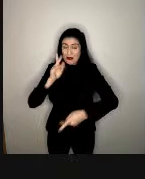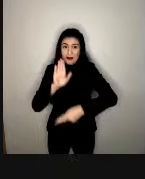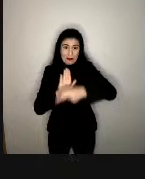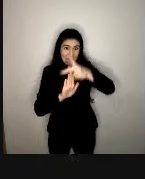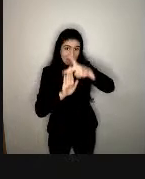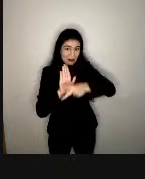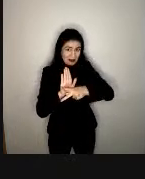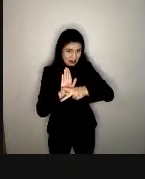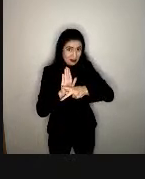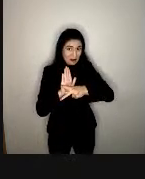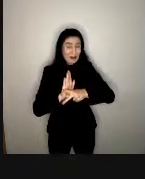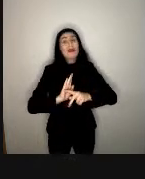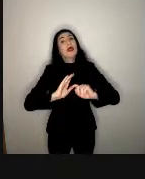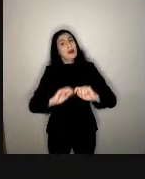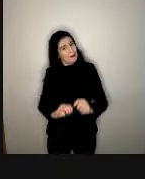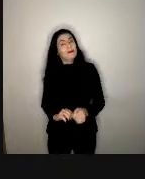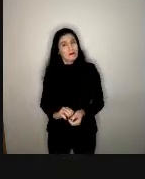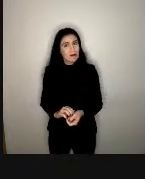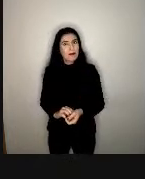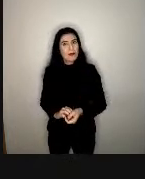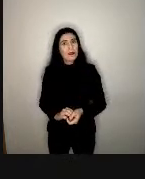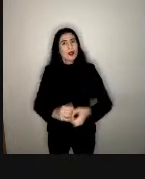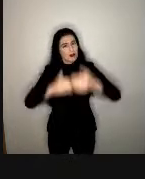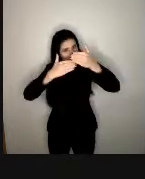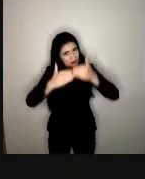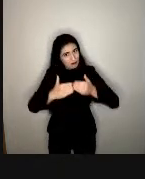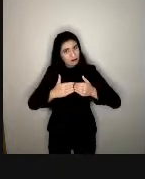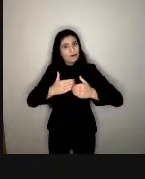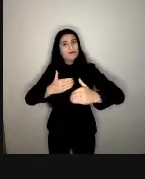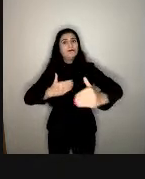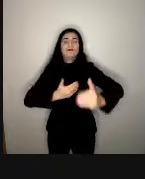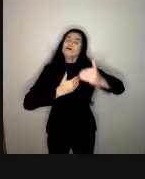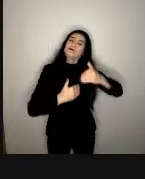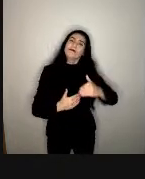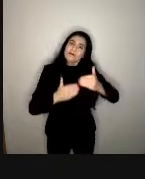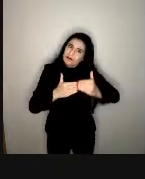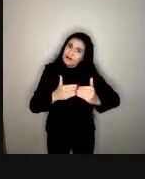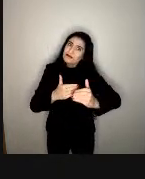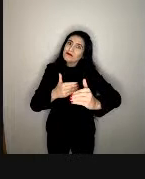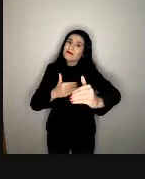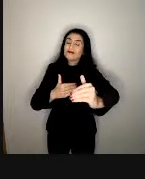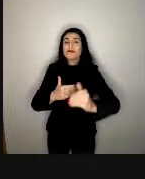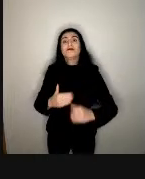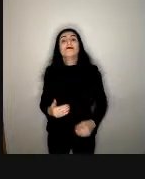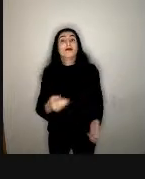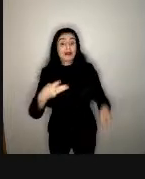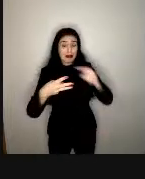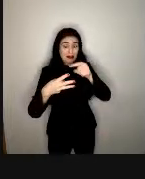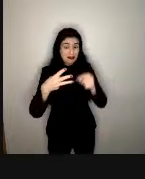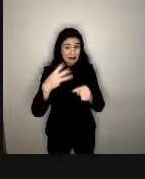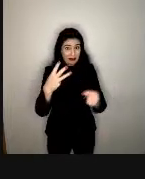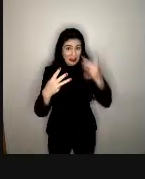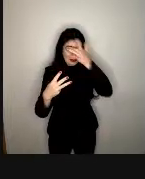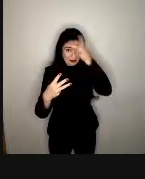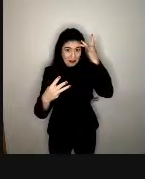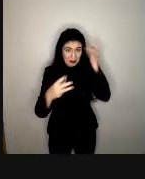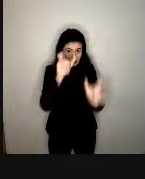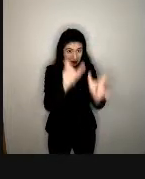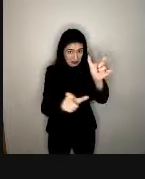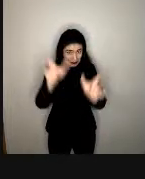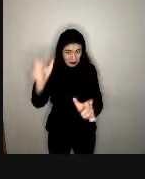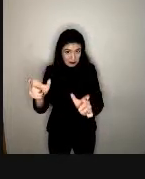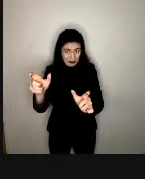no final do projeto, dessa nossa parte da apresentação, nós vamos ter três convidados muito